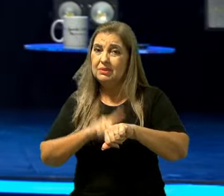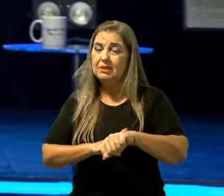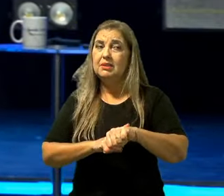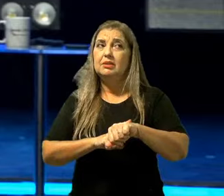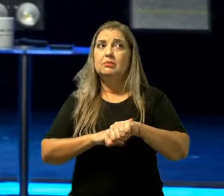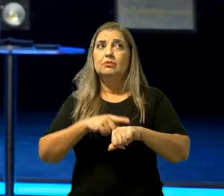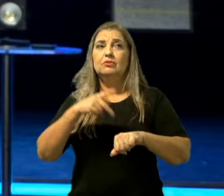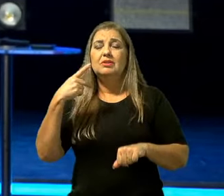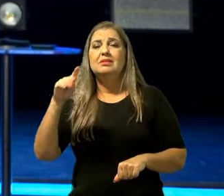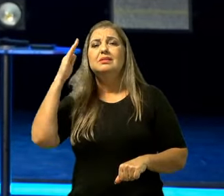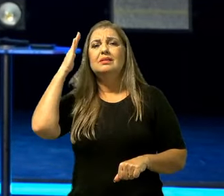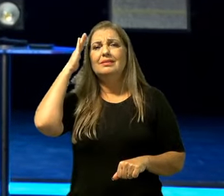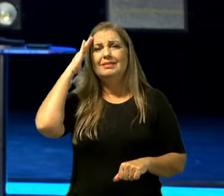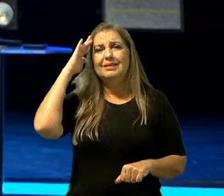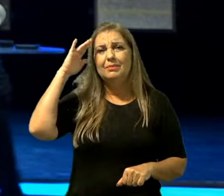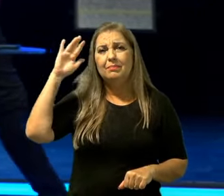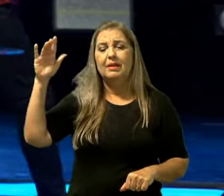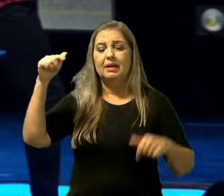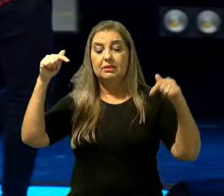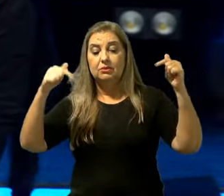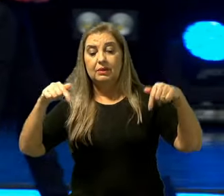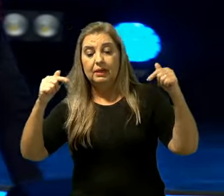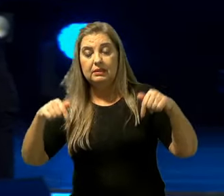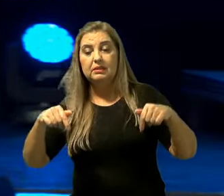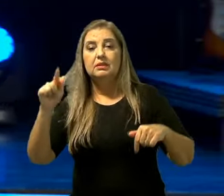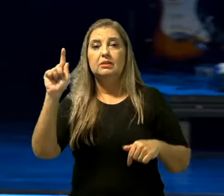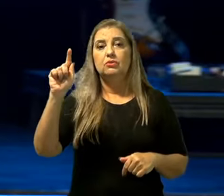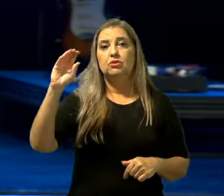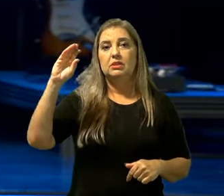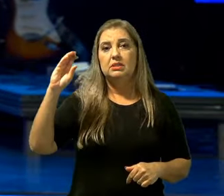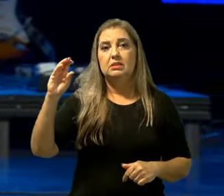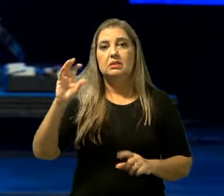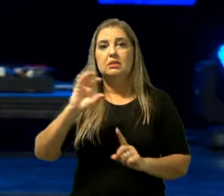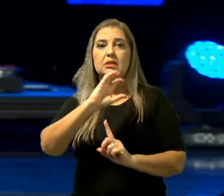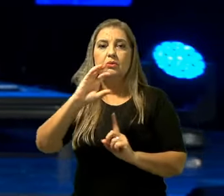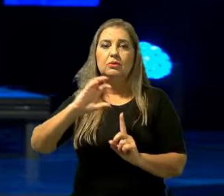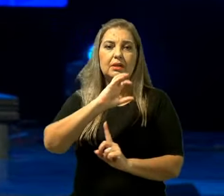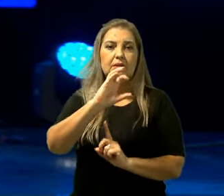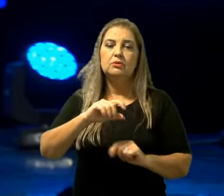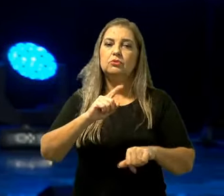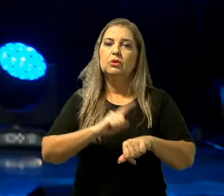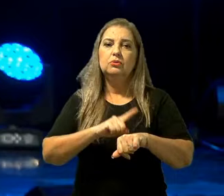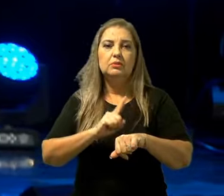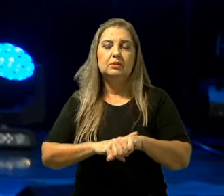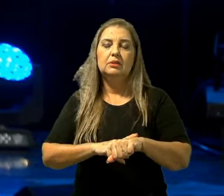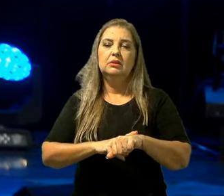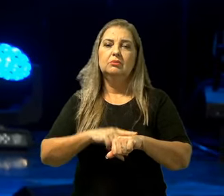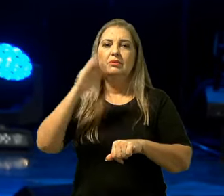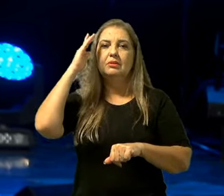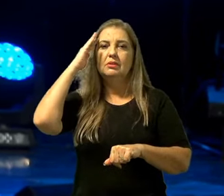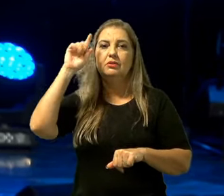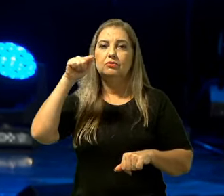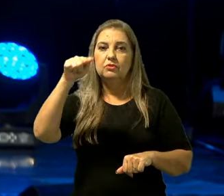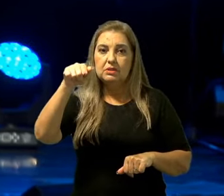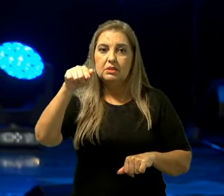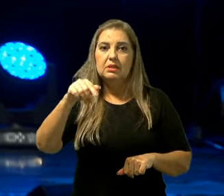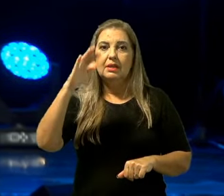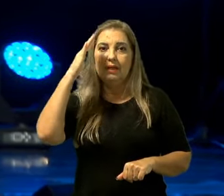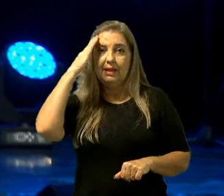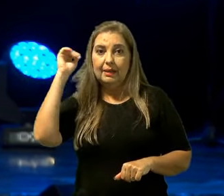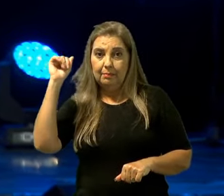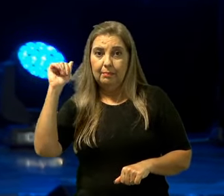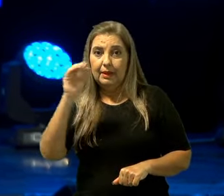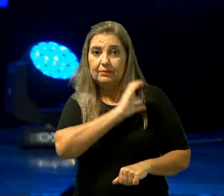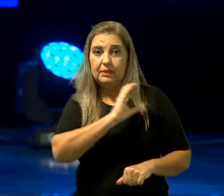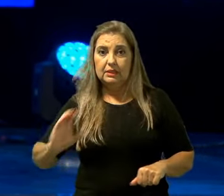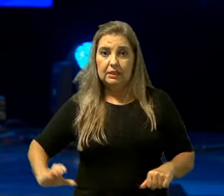é lembrado aqui no GC, no Carisma, em todo tempo você é lembrado sobre quem você é em Cristo Jesus, e você